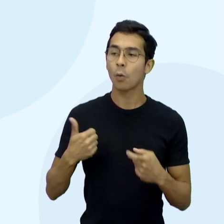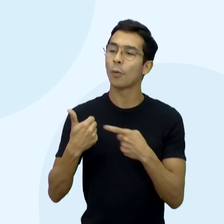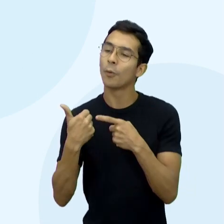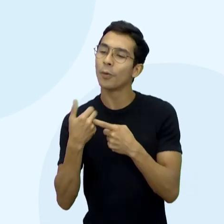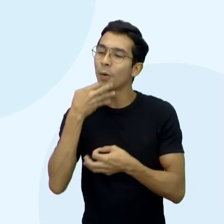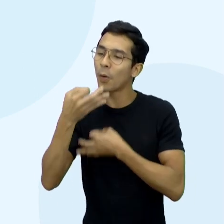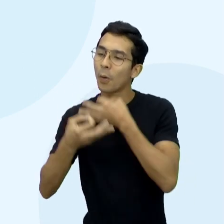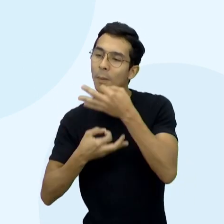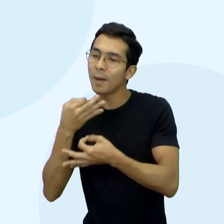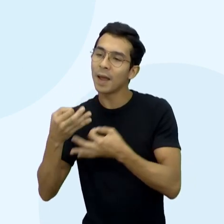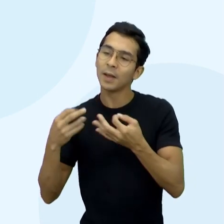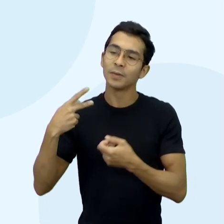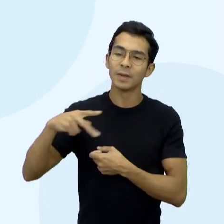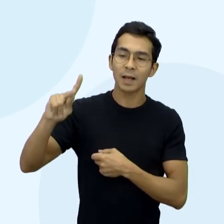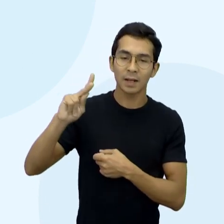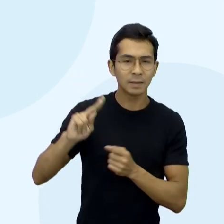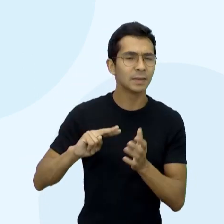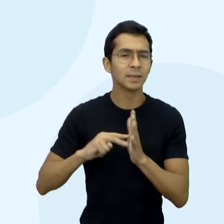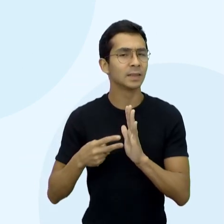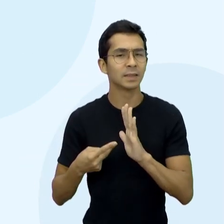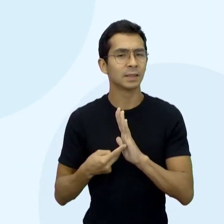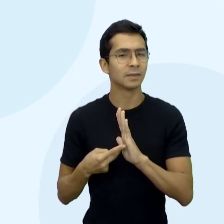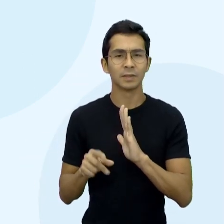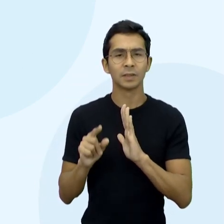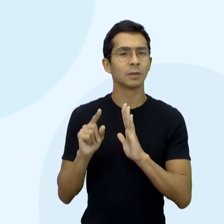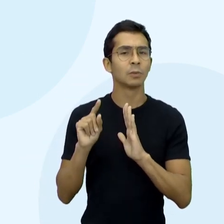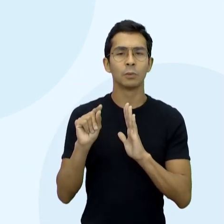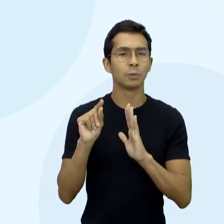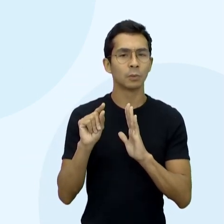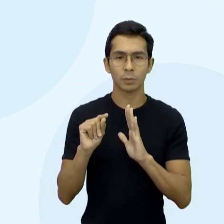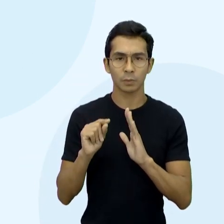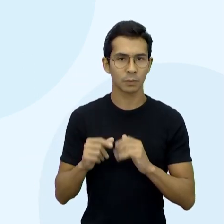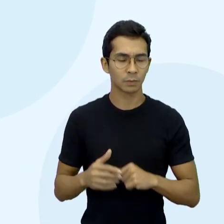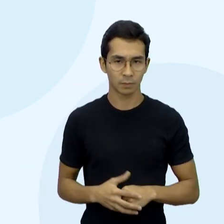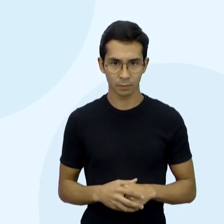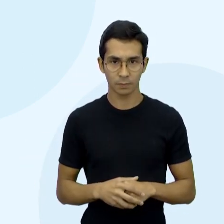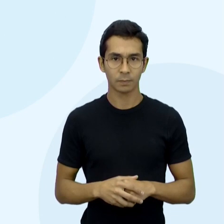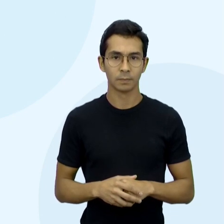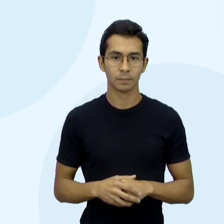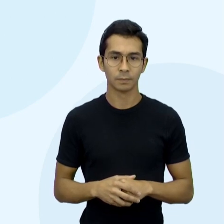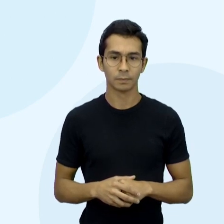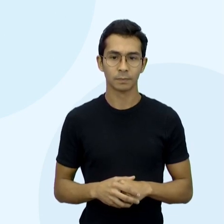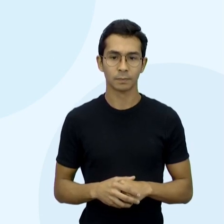comentar e compartilhar os conteúdos desse influenciador? Nesse sentido,